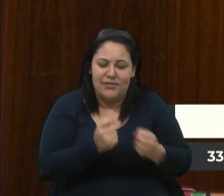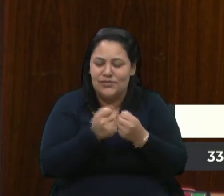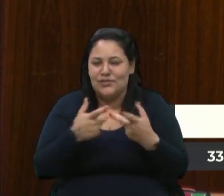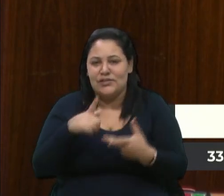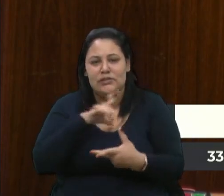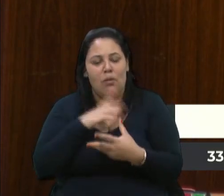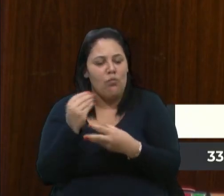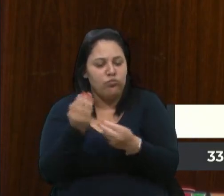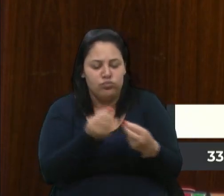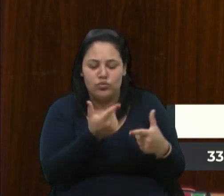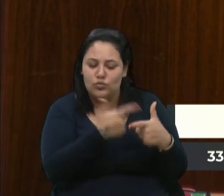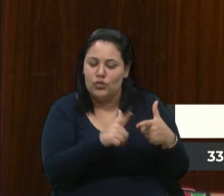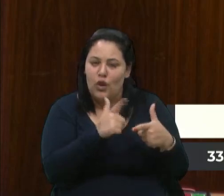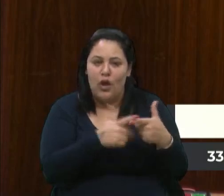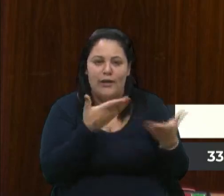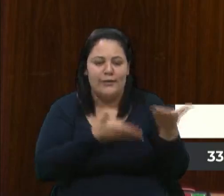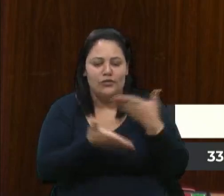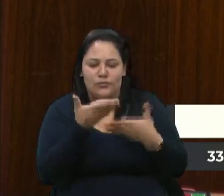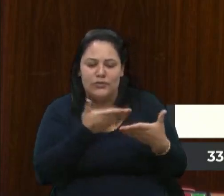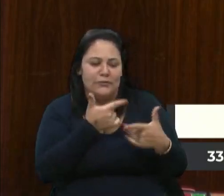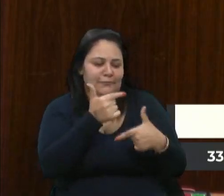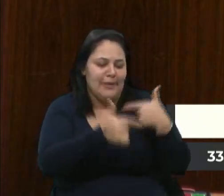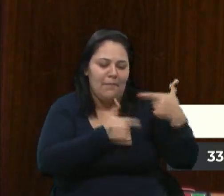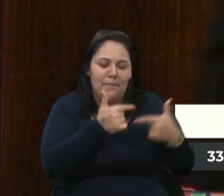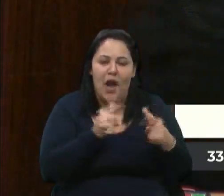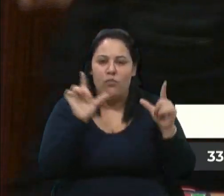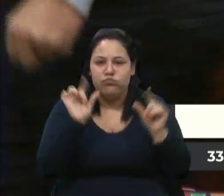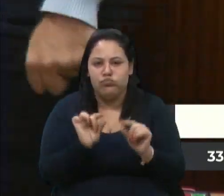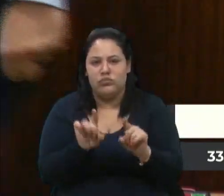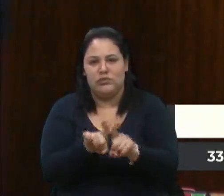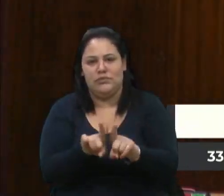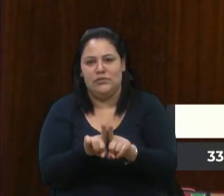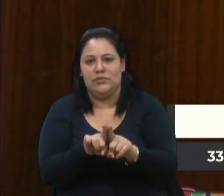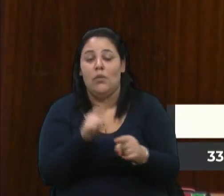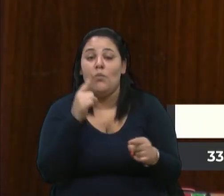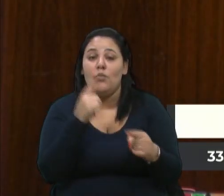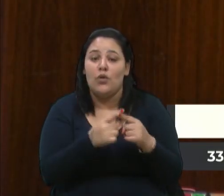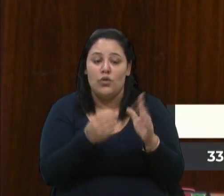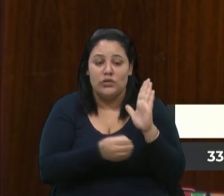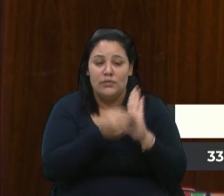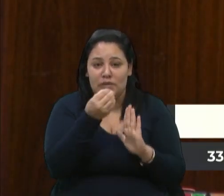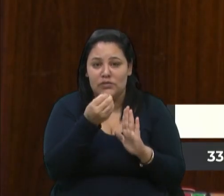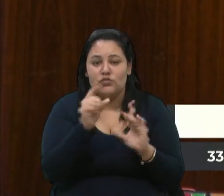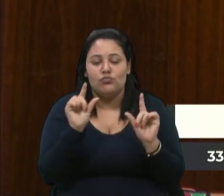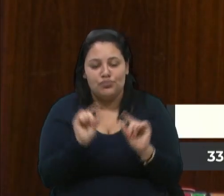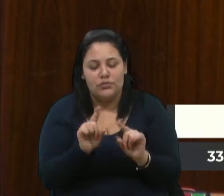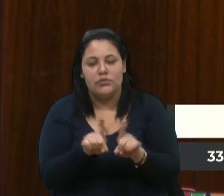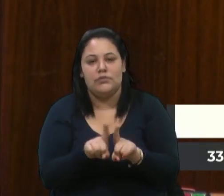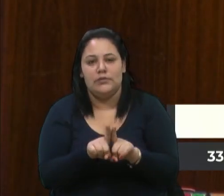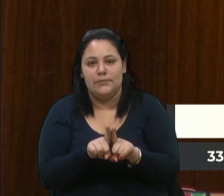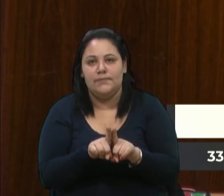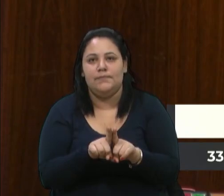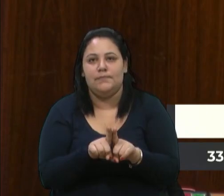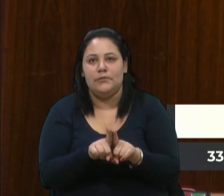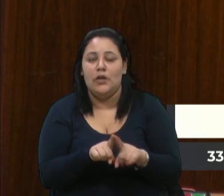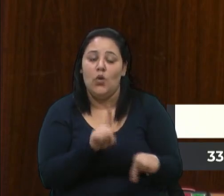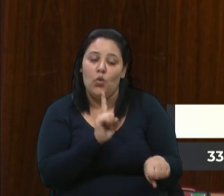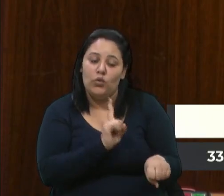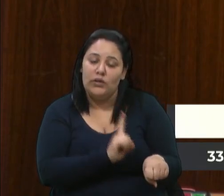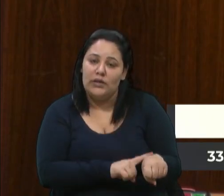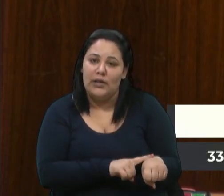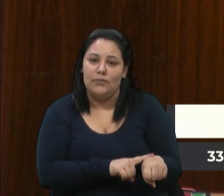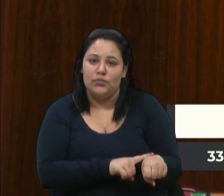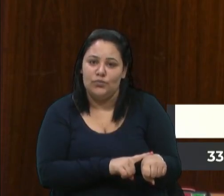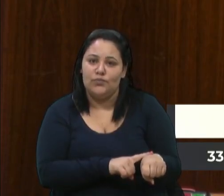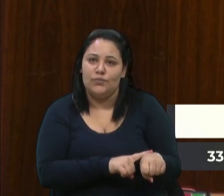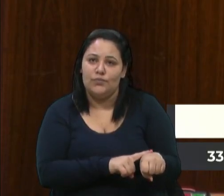o atendimento, os serviços diminuíram, porque o orçamento diminuiu também. Então, ao tempo que aumentou